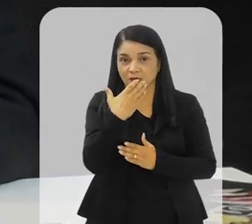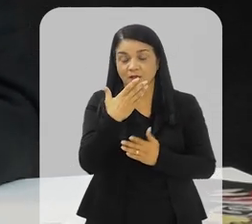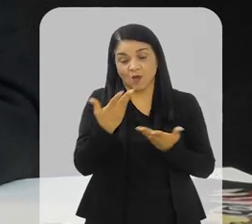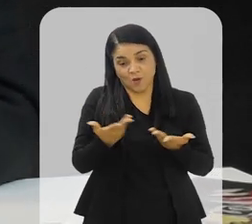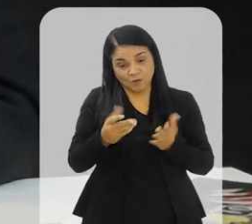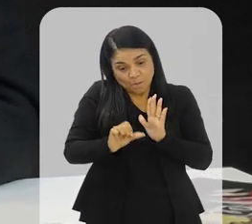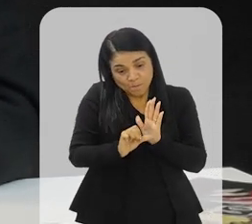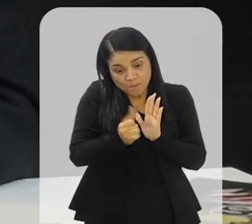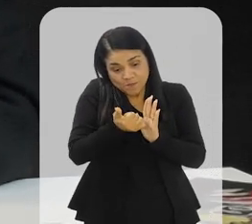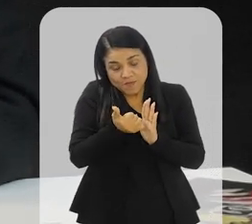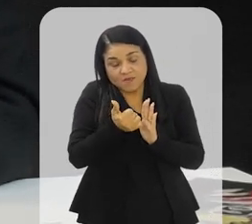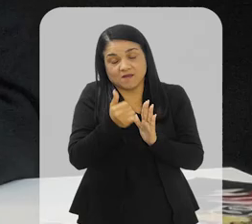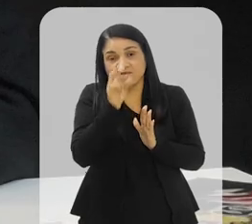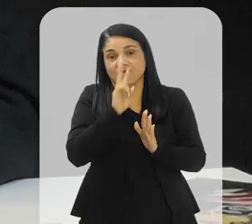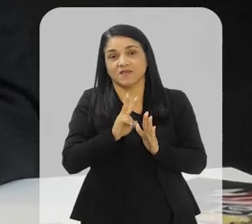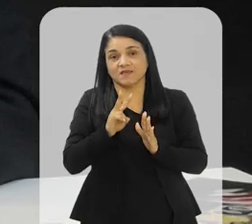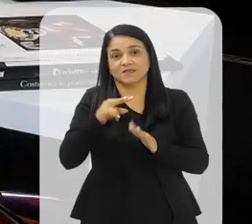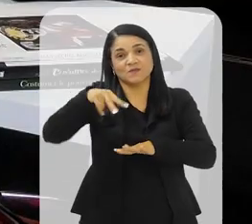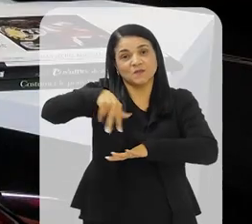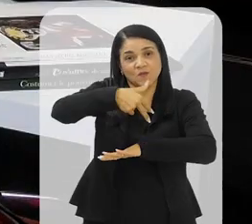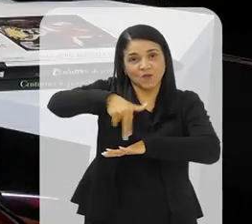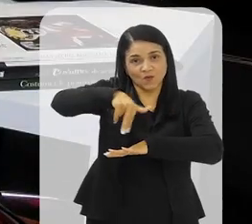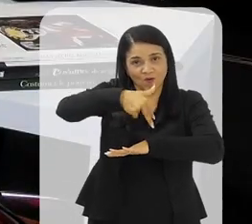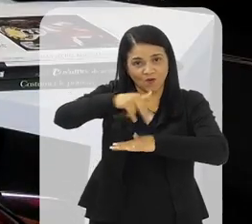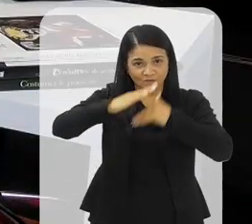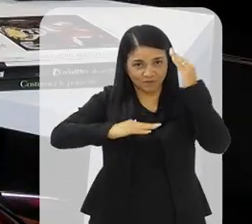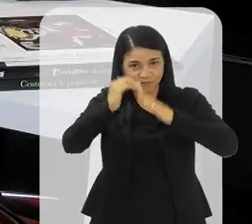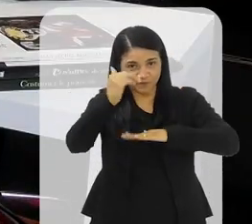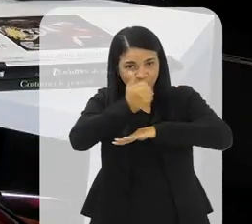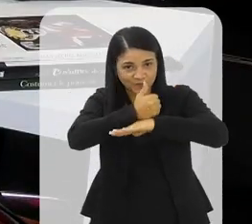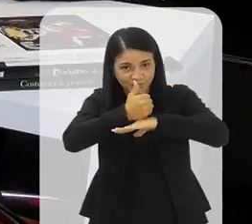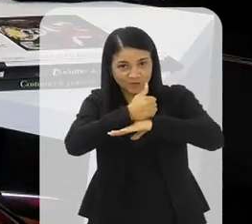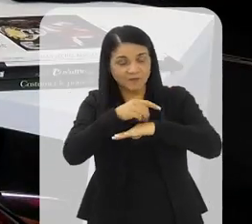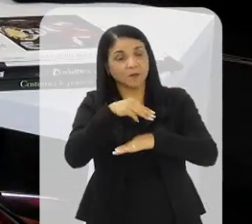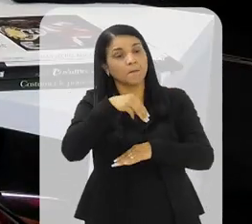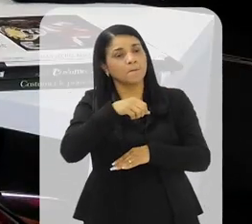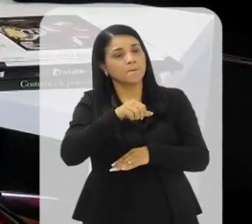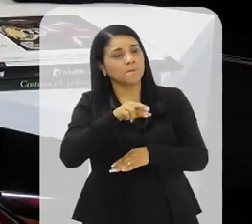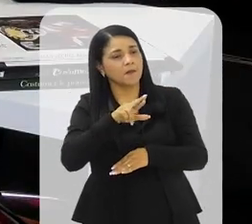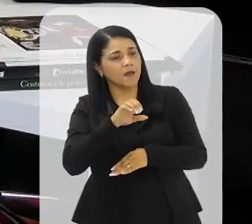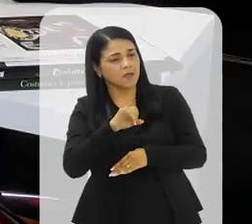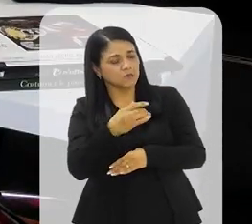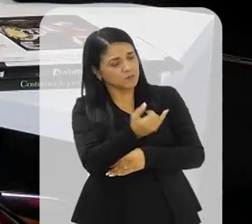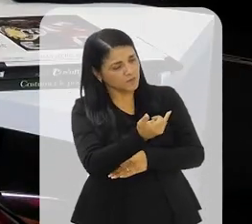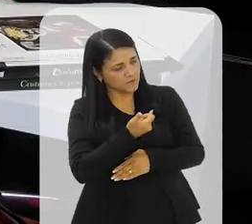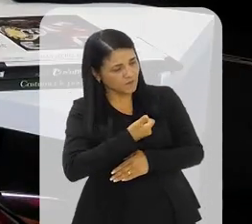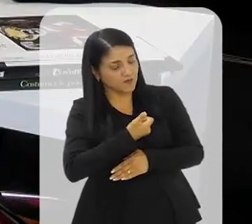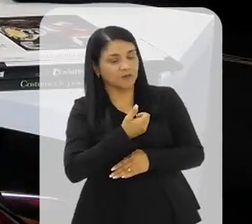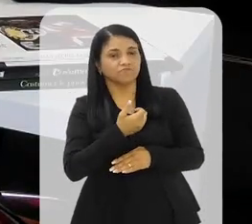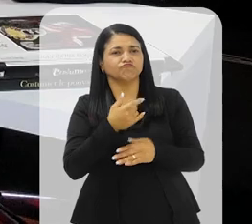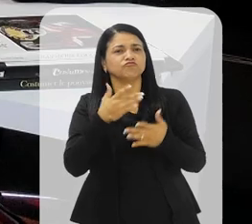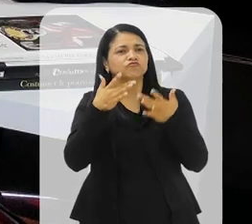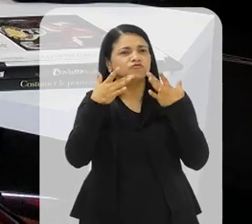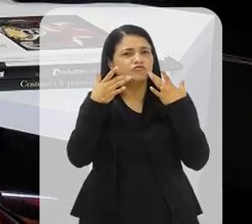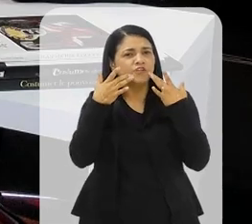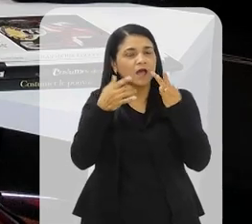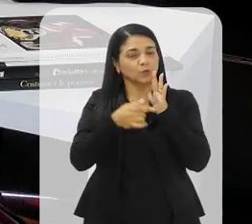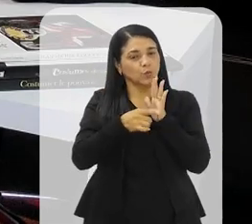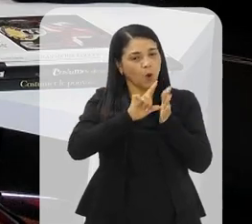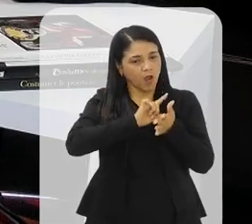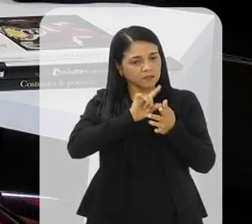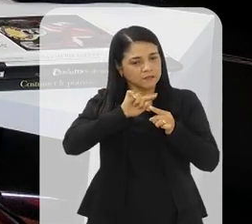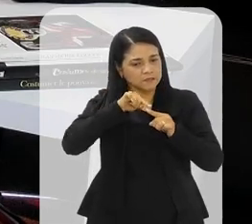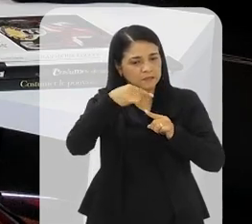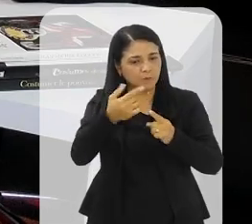vez um coreógrafo sim Márcio me diz uma coisa o teatro entra antes e o carnaval